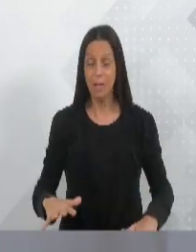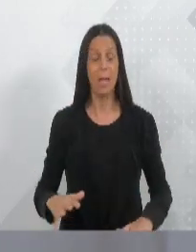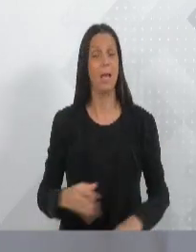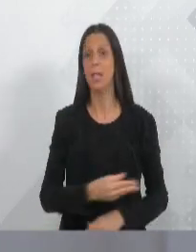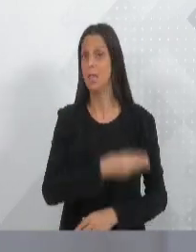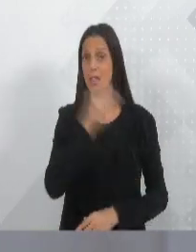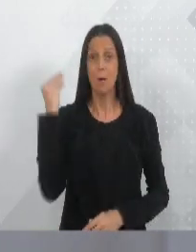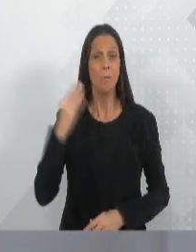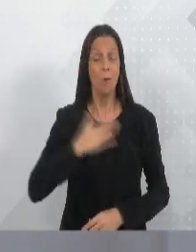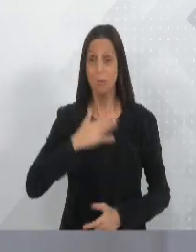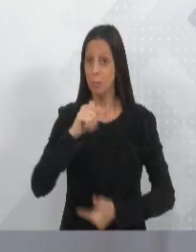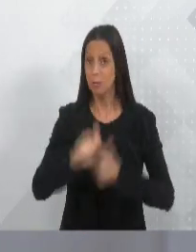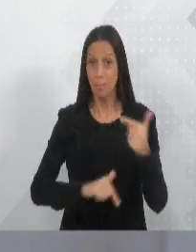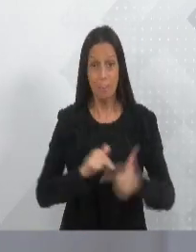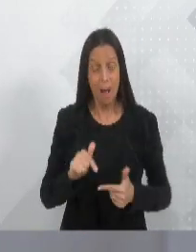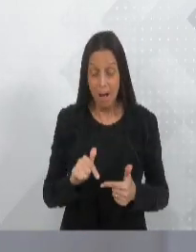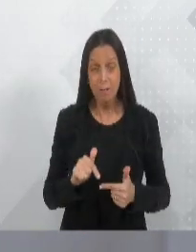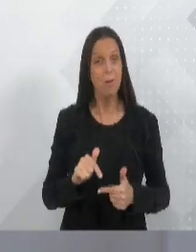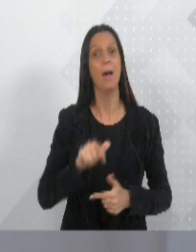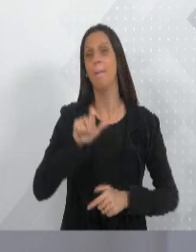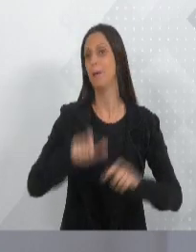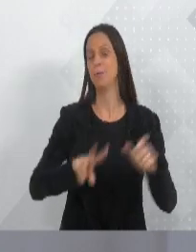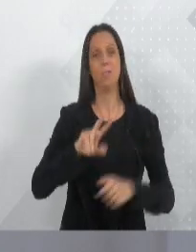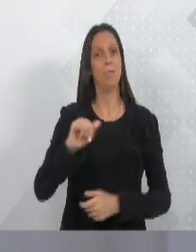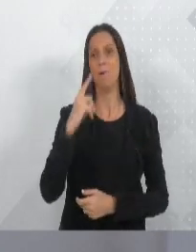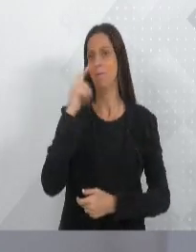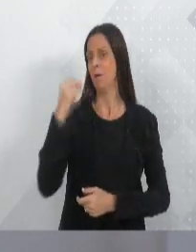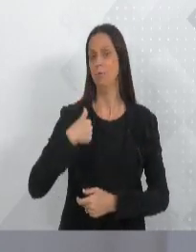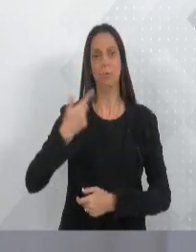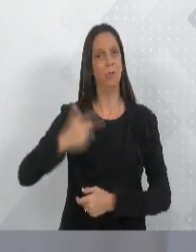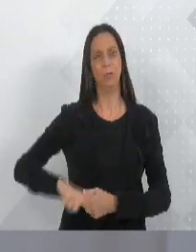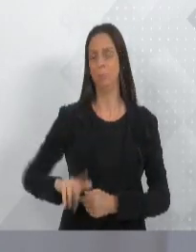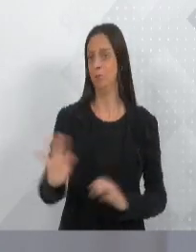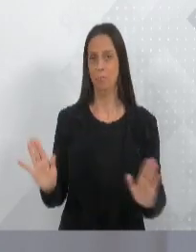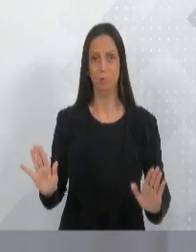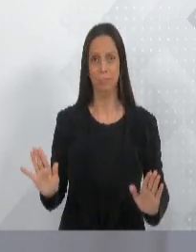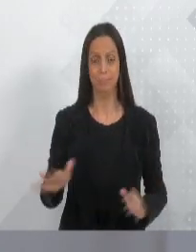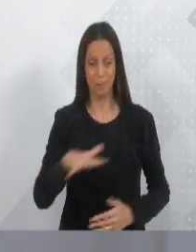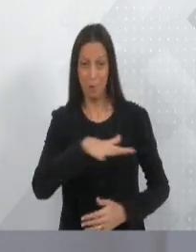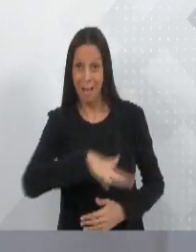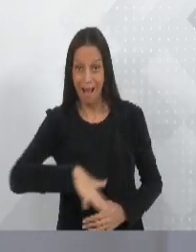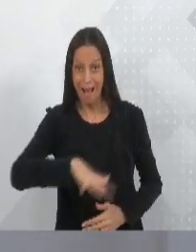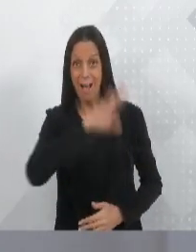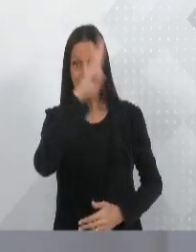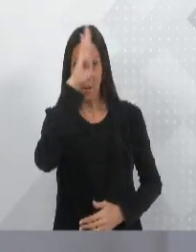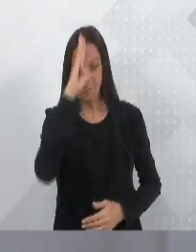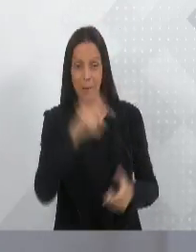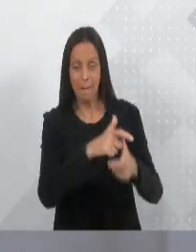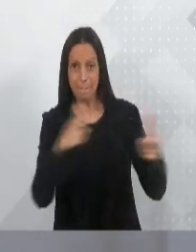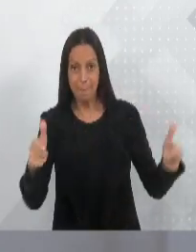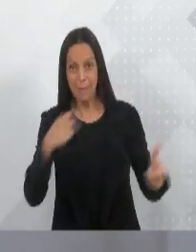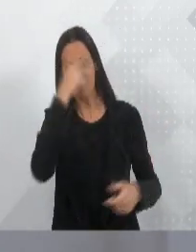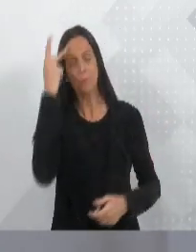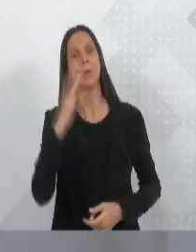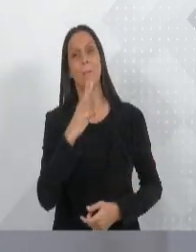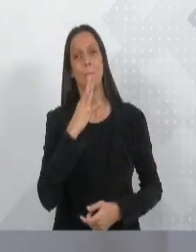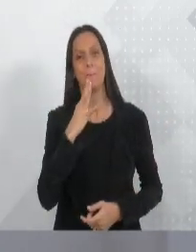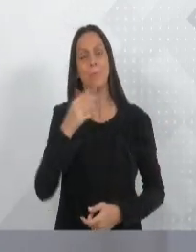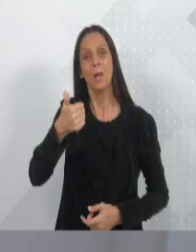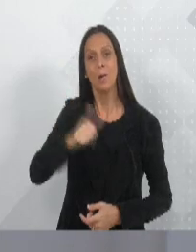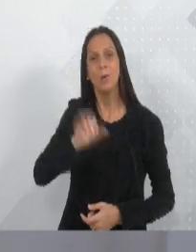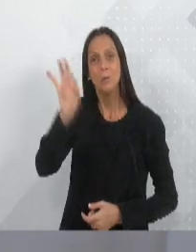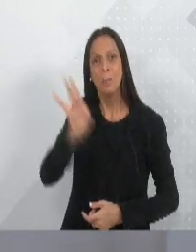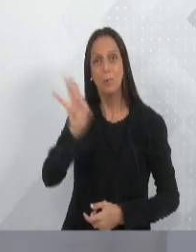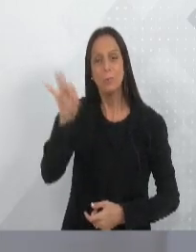eu for candidato de novo e eu acho que lá no Baden F onde a maioria das pessoas me conhecem os 11% dos votos